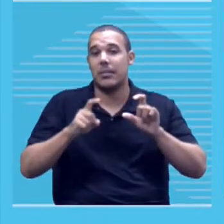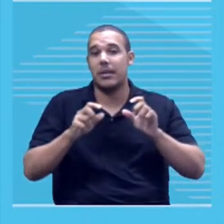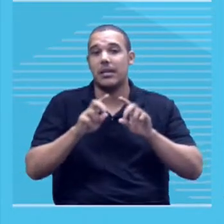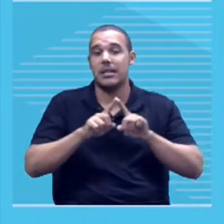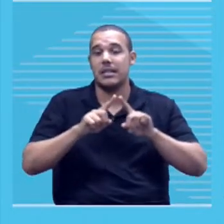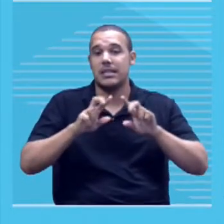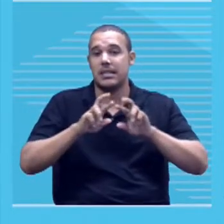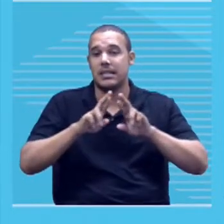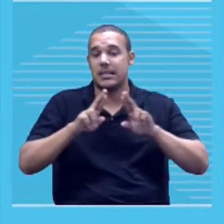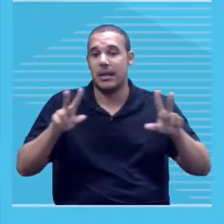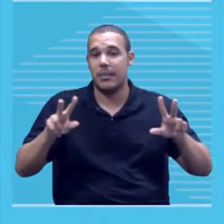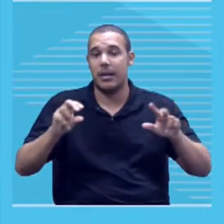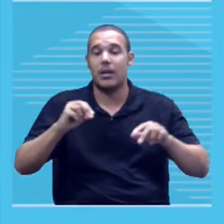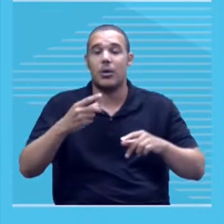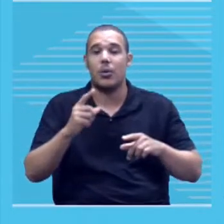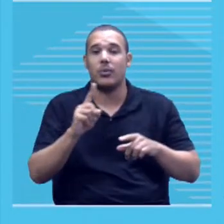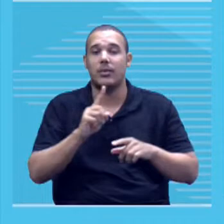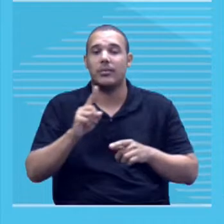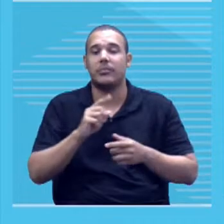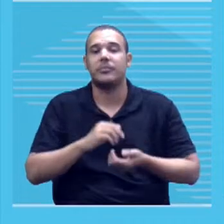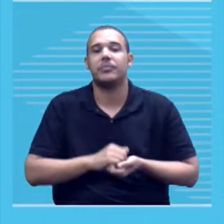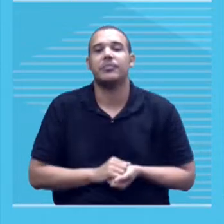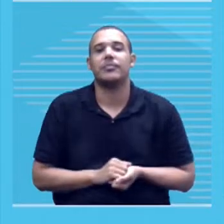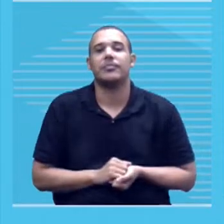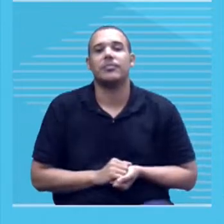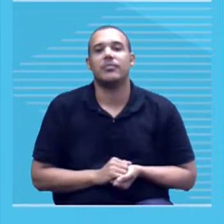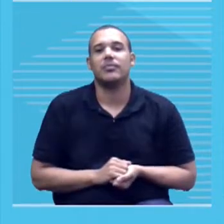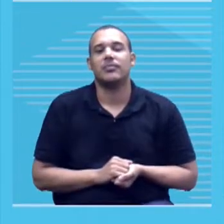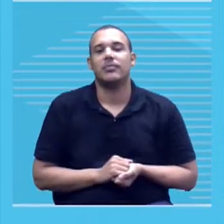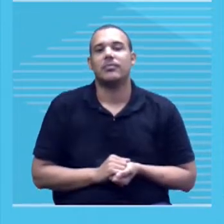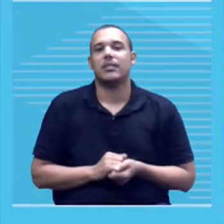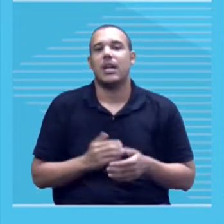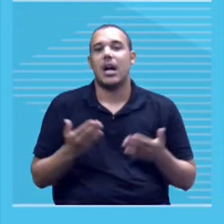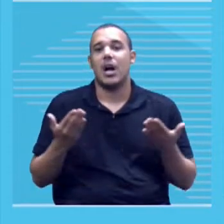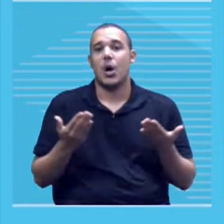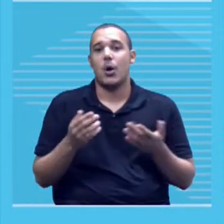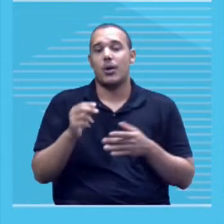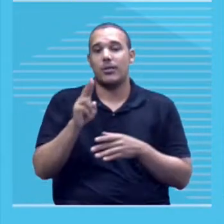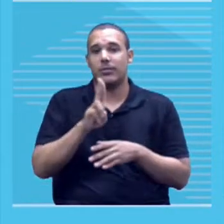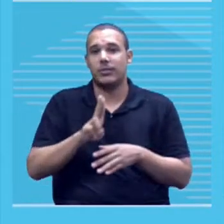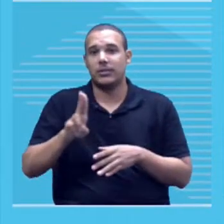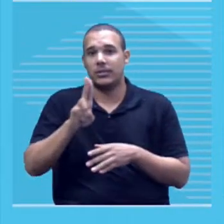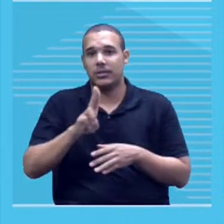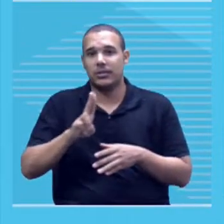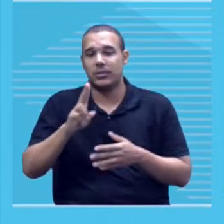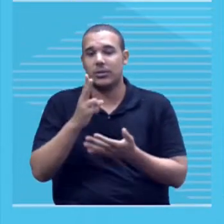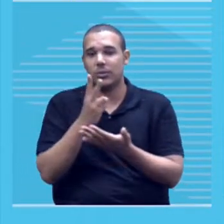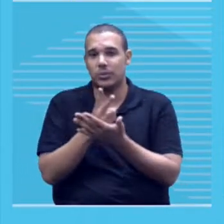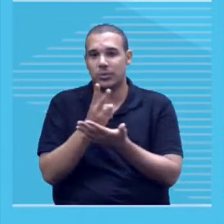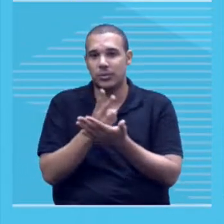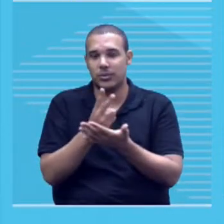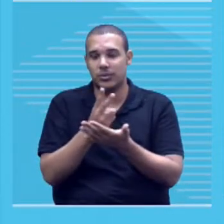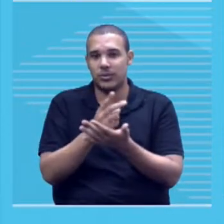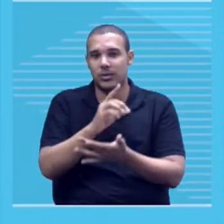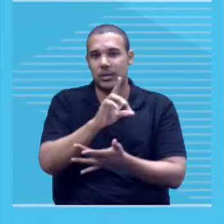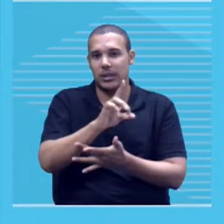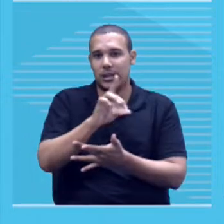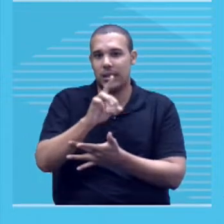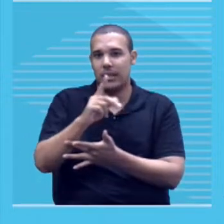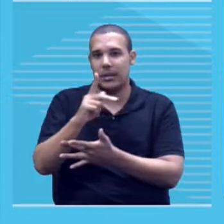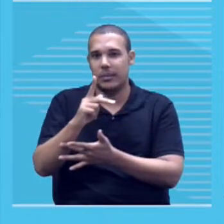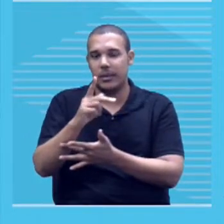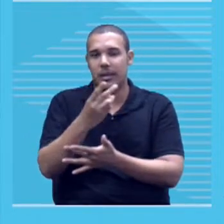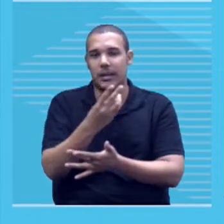separados ou não no fusível. Agora, eu vou usar os dois no mesmo, ou seja, a DDP da 36 da